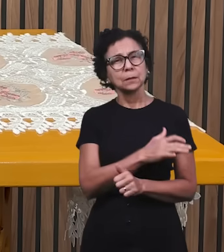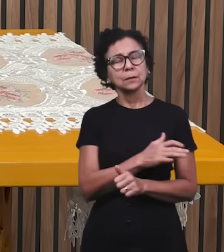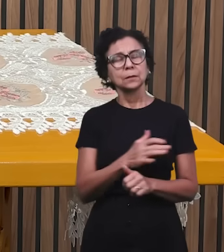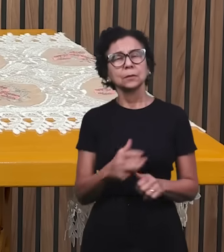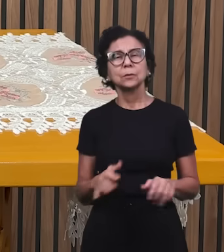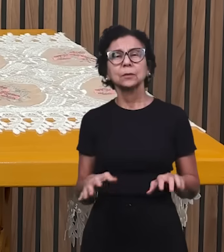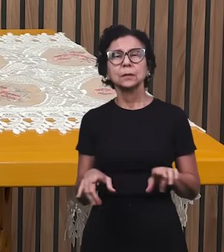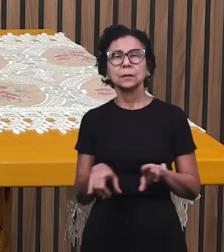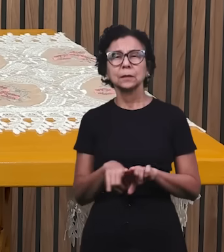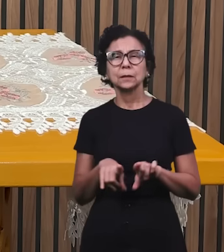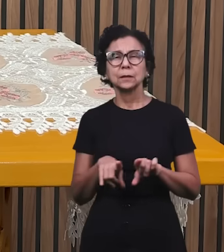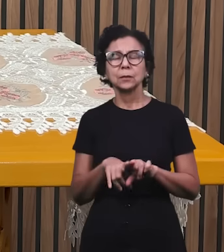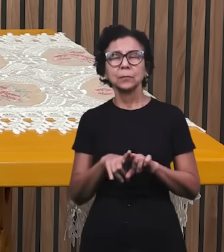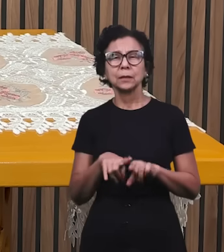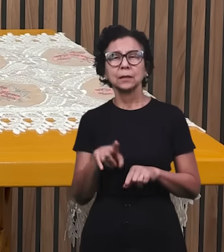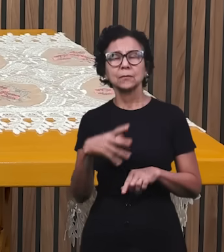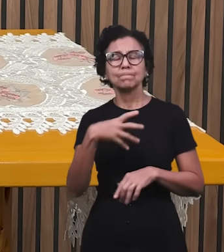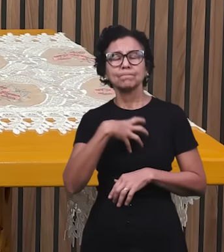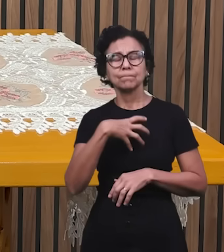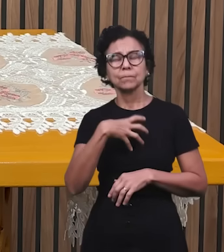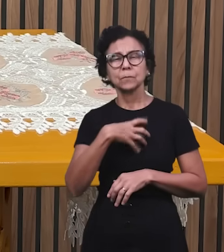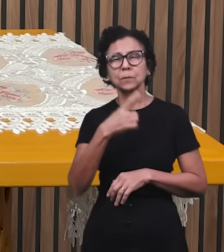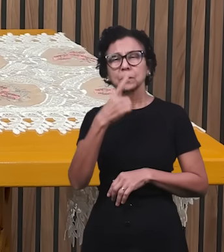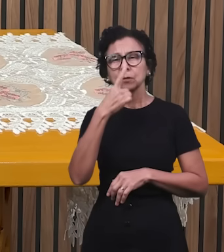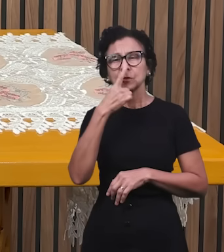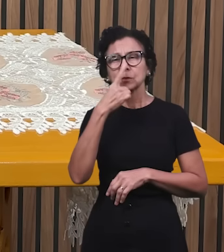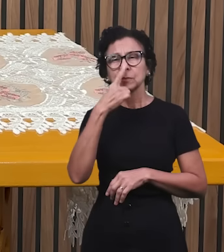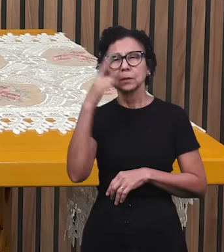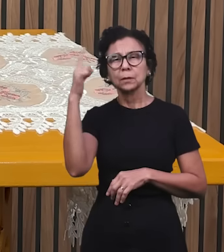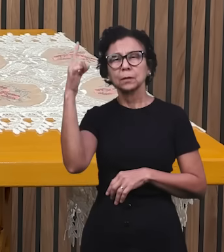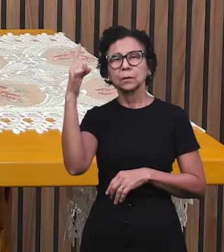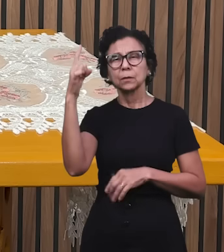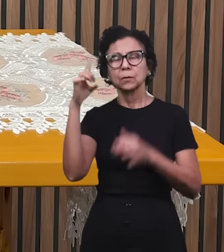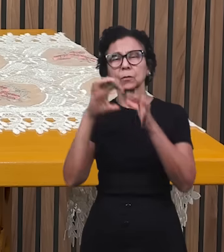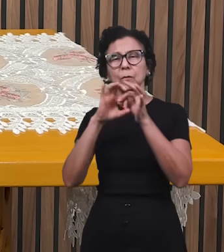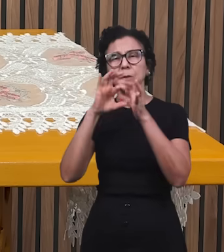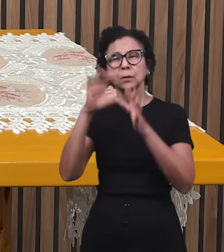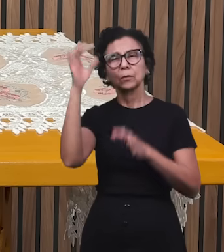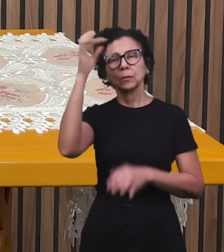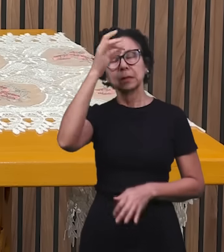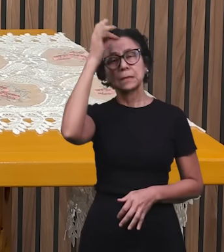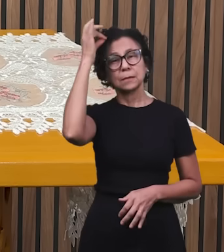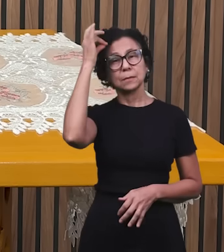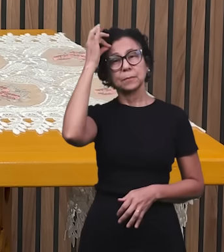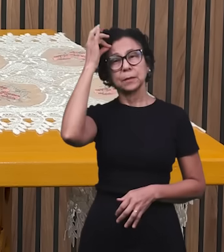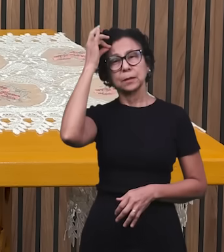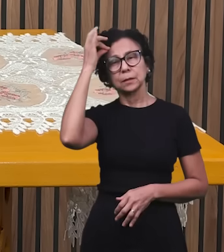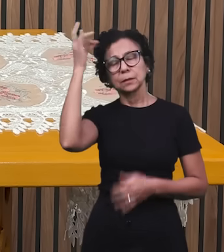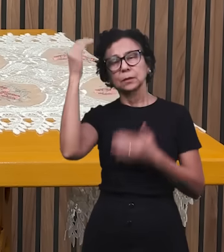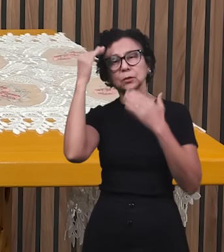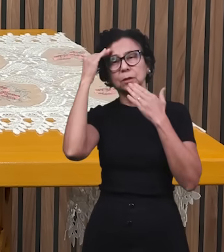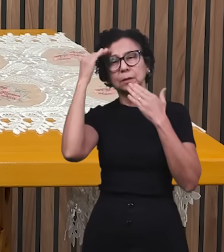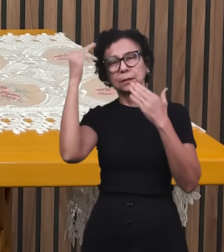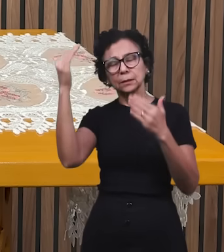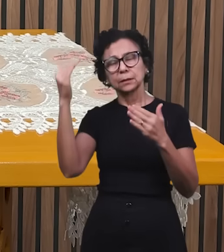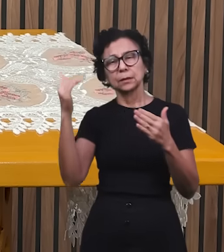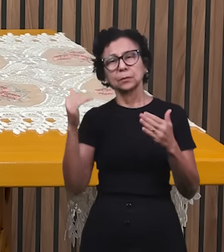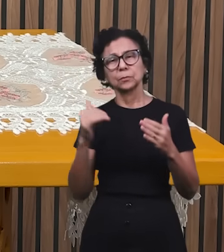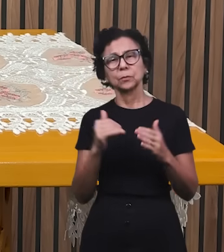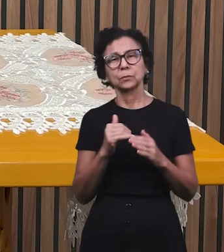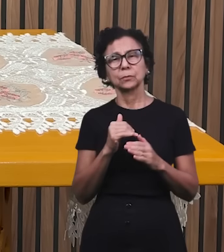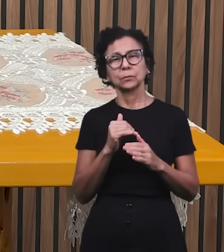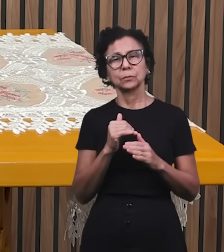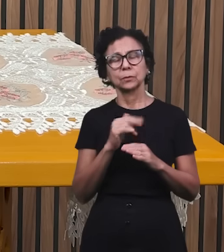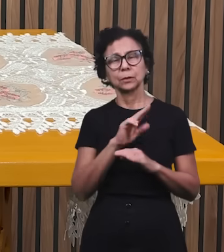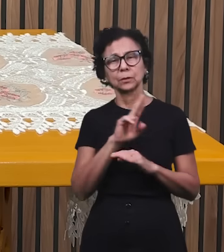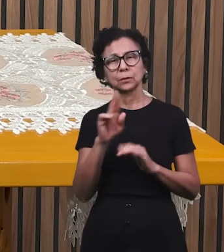mais perfeita e íntima comunhão com o Teu Espírito. Nós Te louvamos por esses momentos e oramos em nome